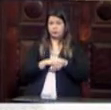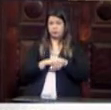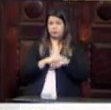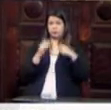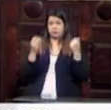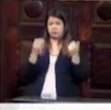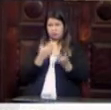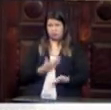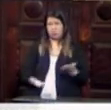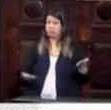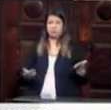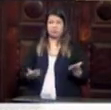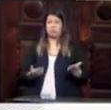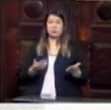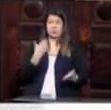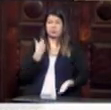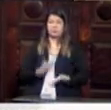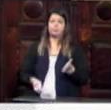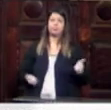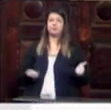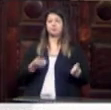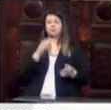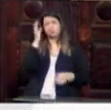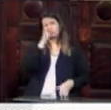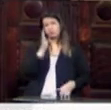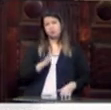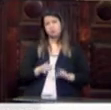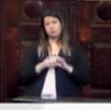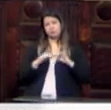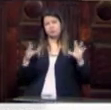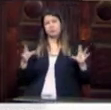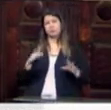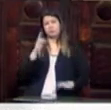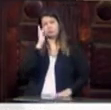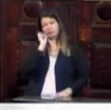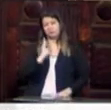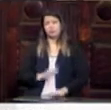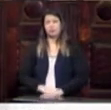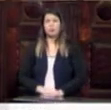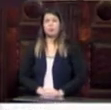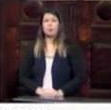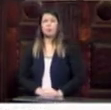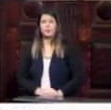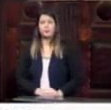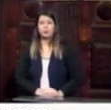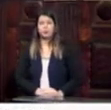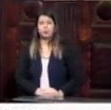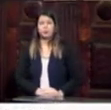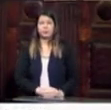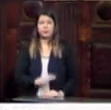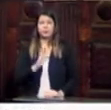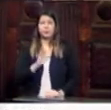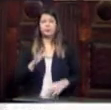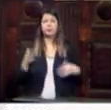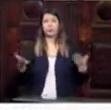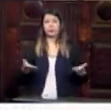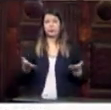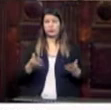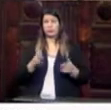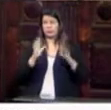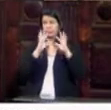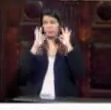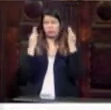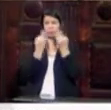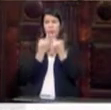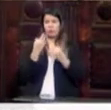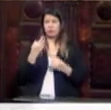derrotados. Quem foi derrotado foi a democracia brasileira nesse episódio lamentável de ontem. Mas, enfim, hoje, esses familiares estão aqui e não estão